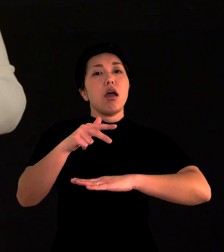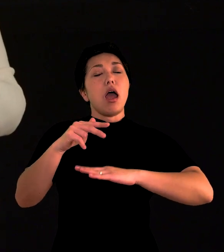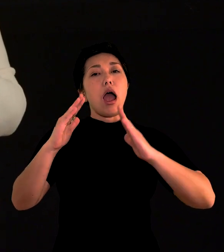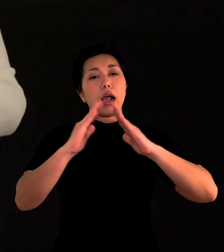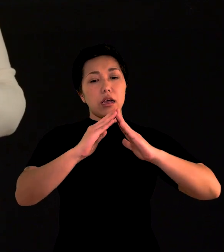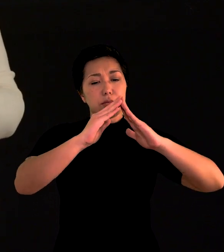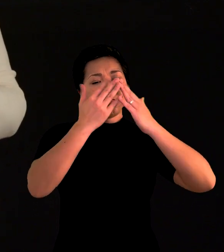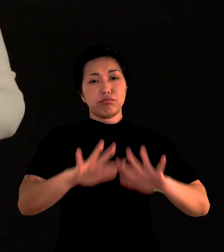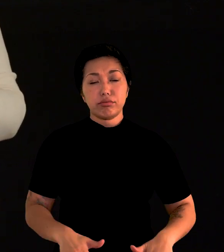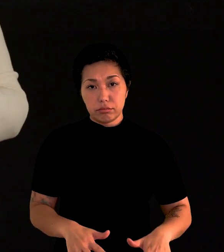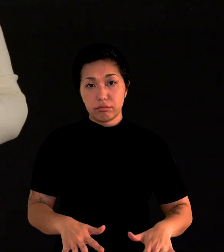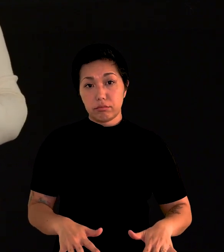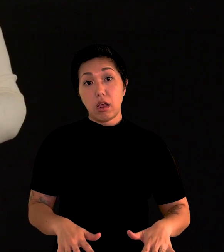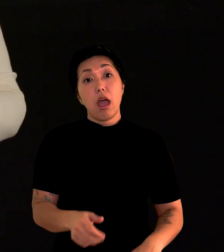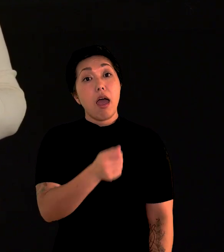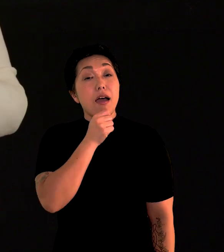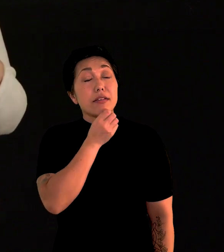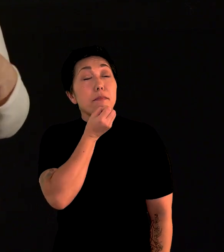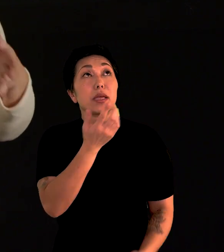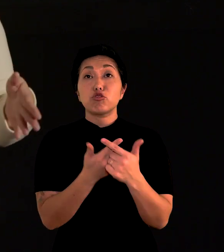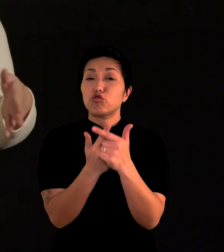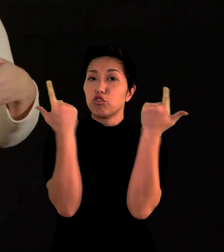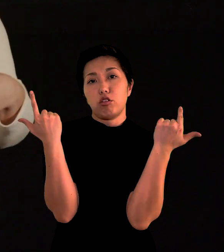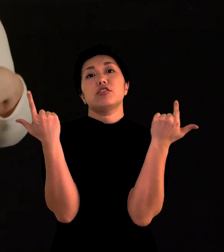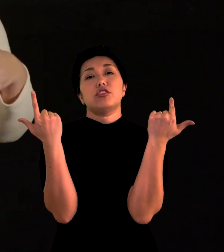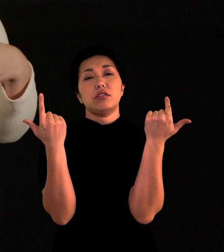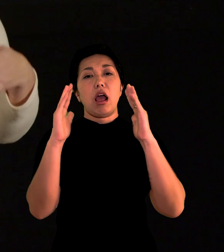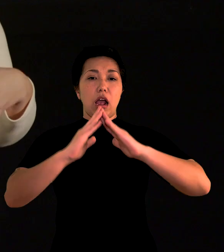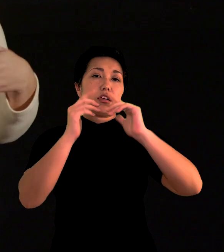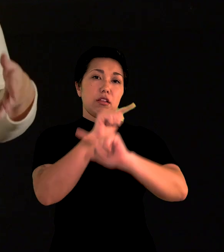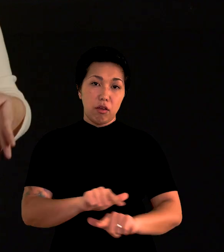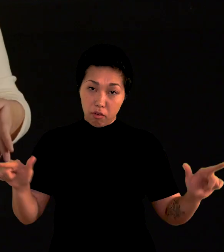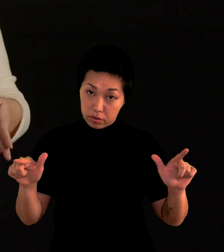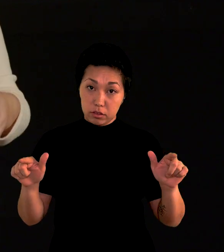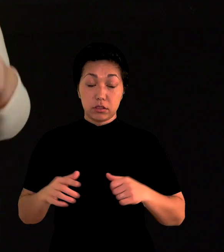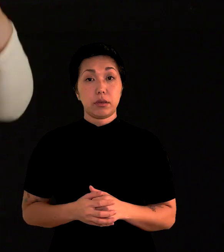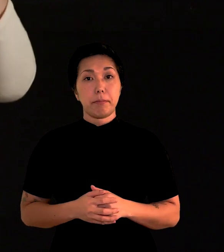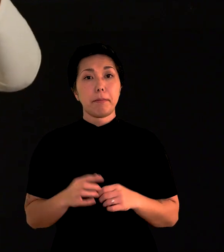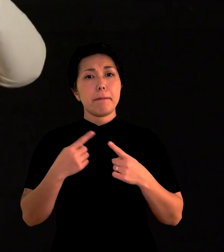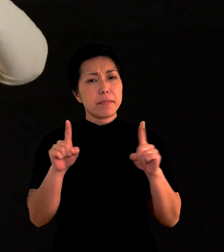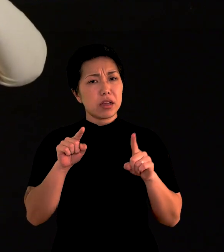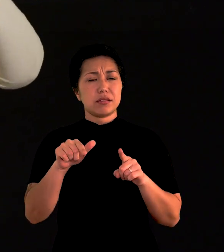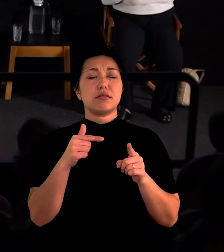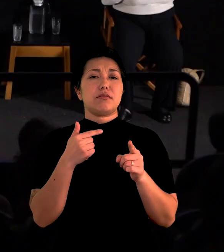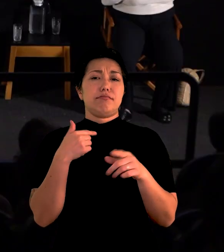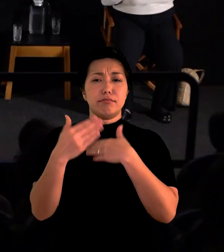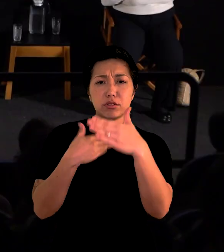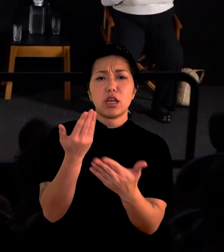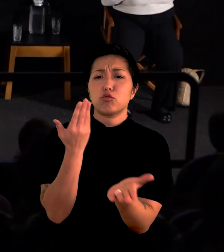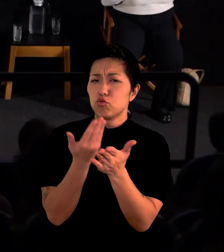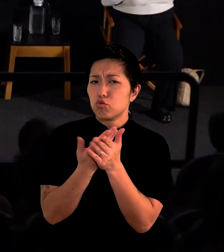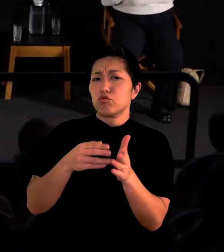uma dessas pessoas ruiu e veio abaixo, que, por sorte, não existia ninguém da família dentro. Então, e aí